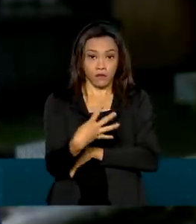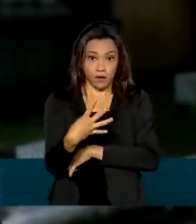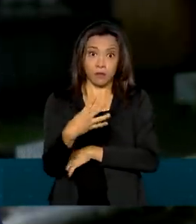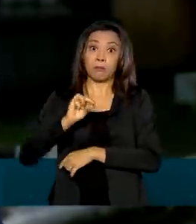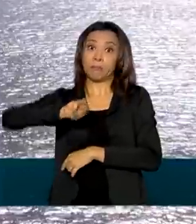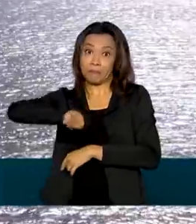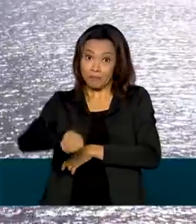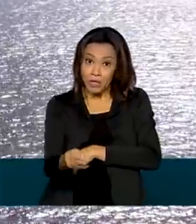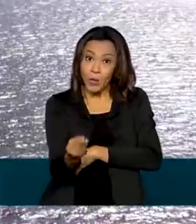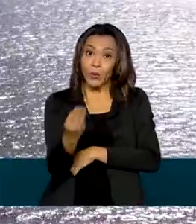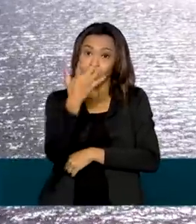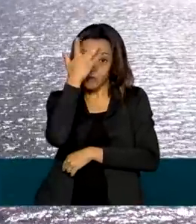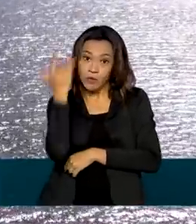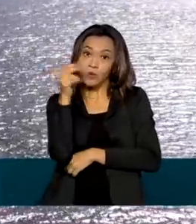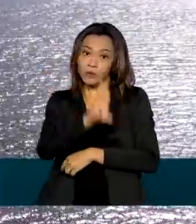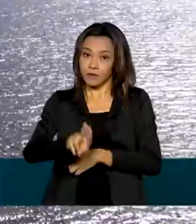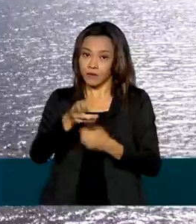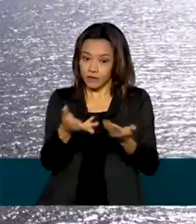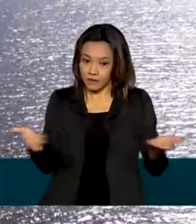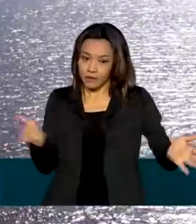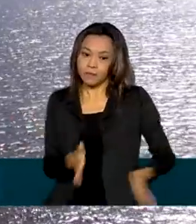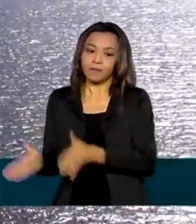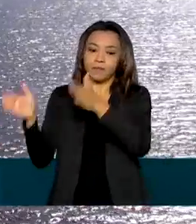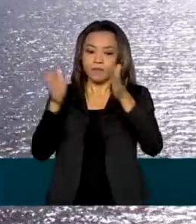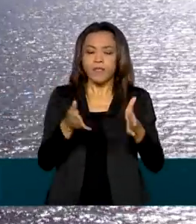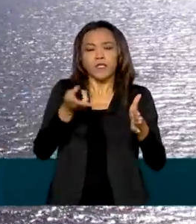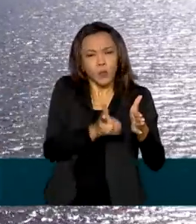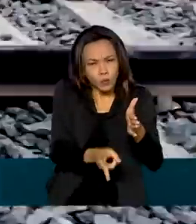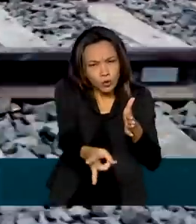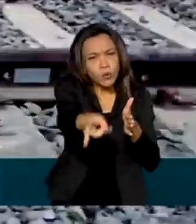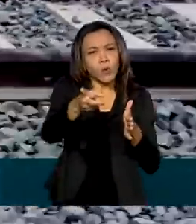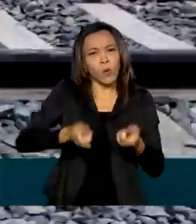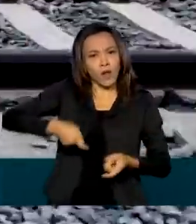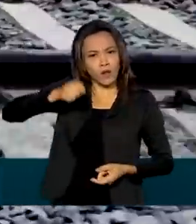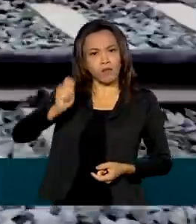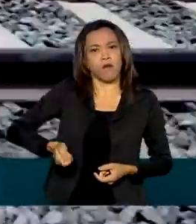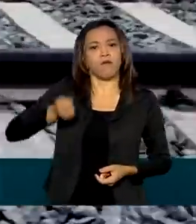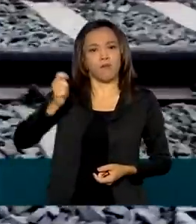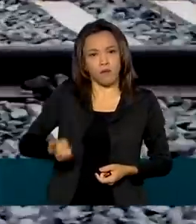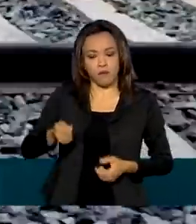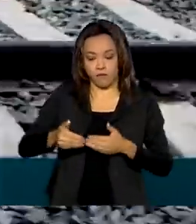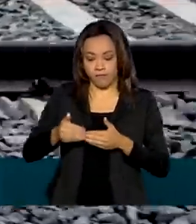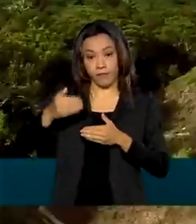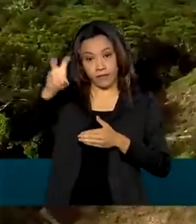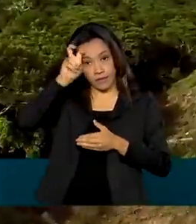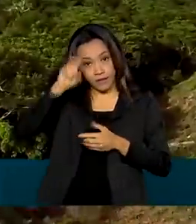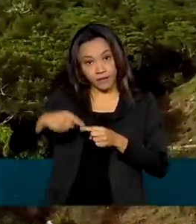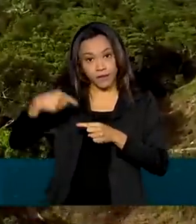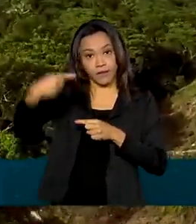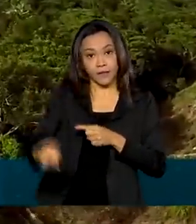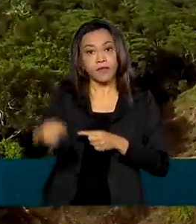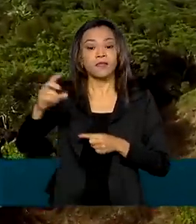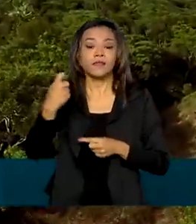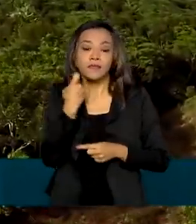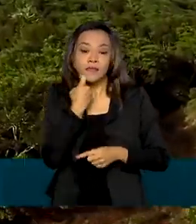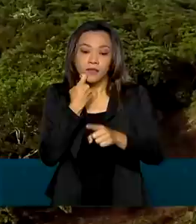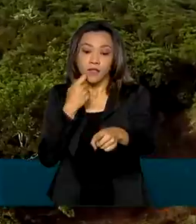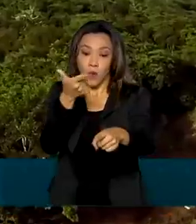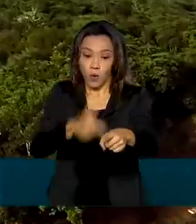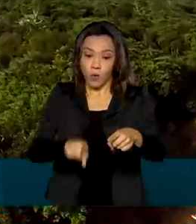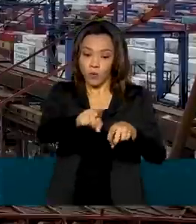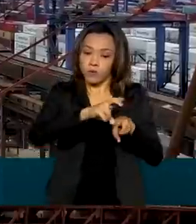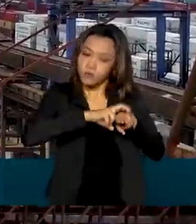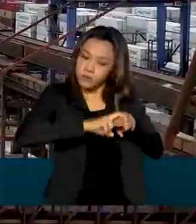de pessoas por ano EA chamada infra Week segue com novas rodadas Nesta quinta e sexta-feira na pauta A Ferrovia de